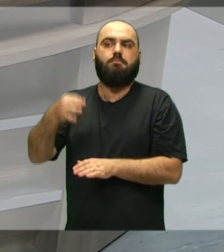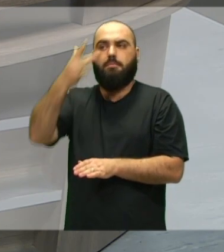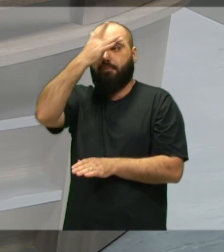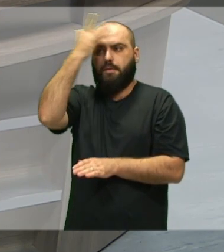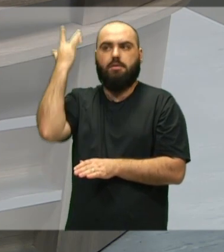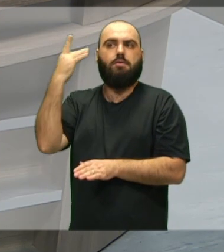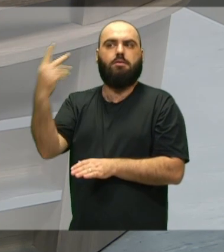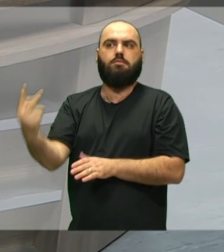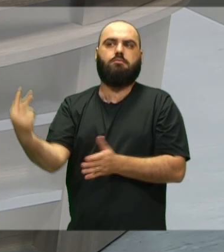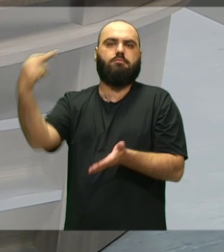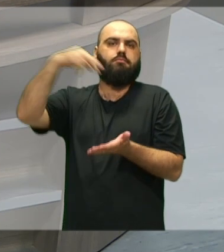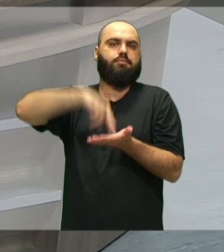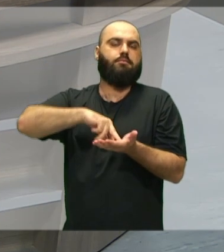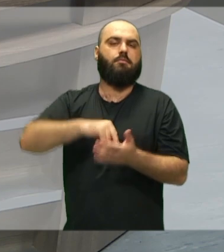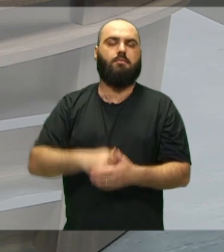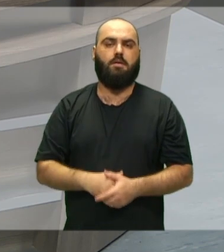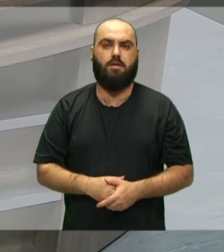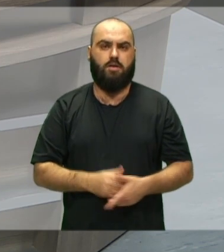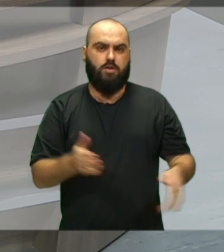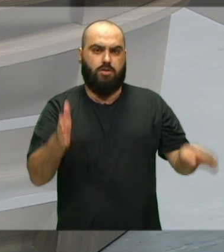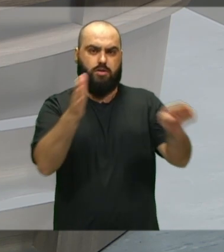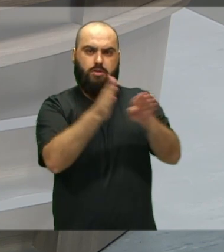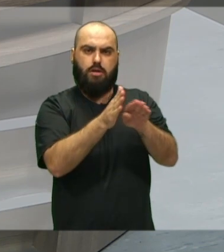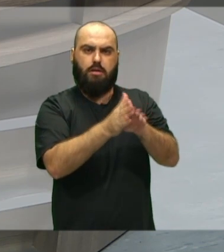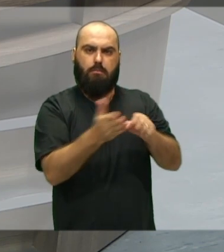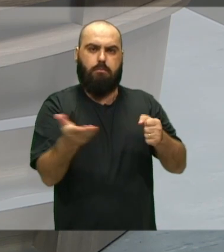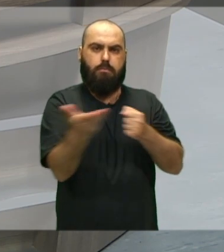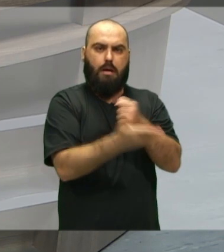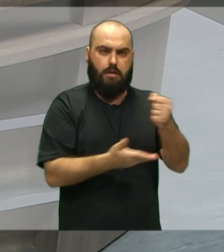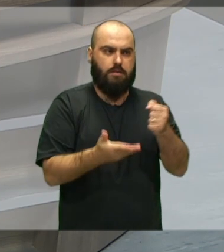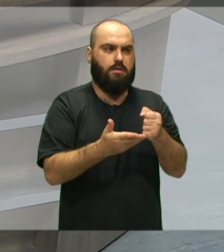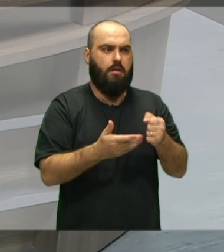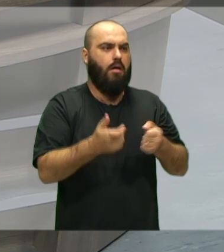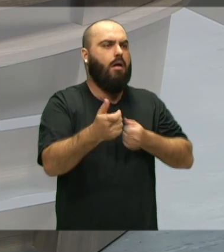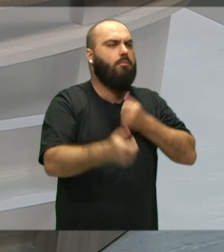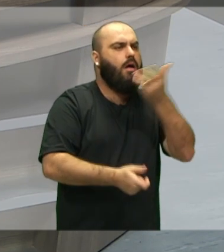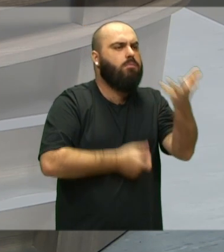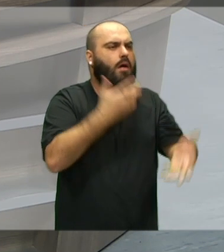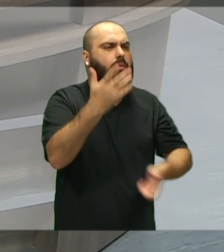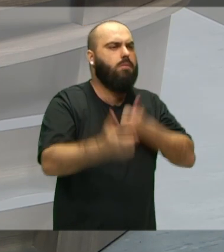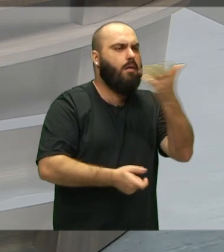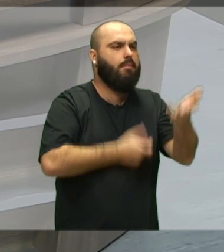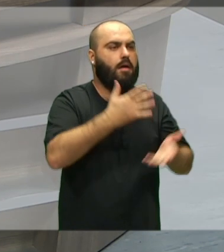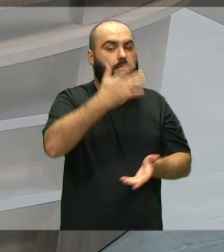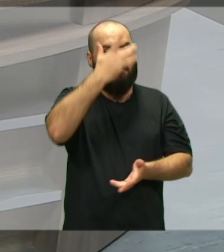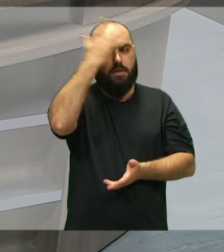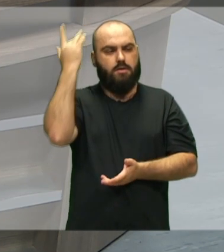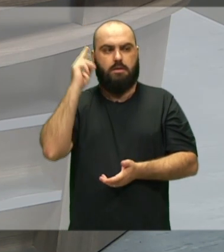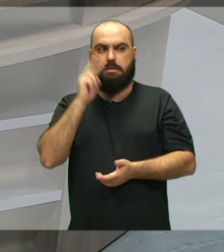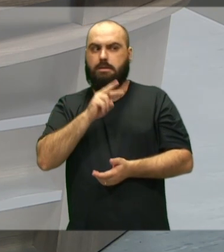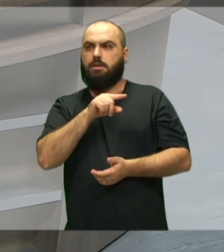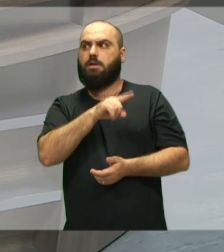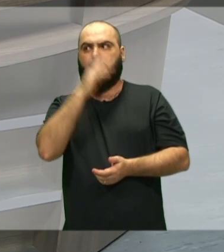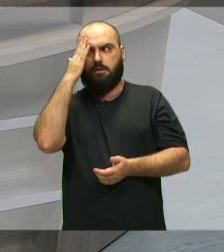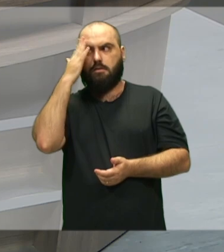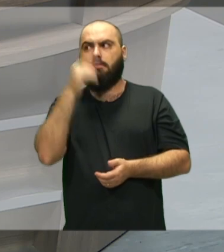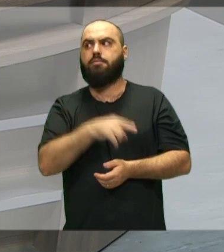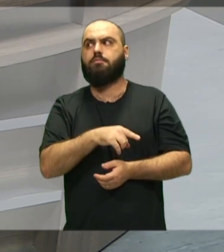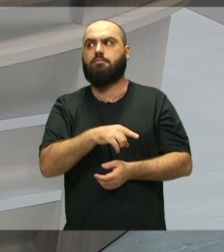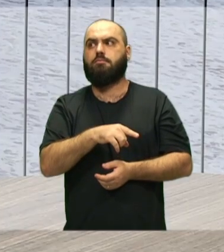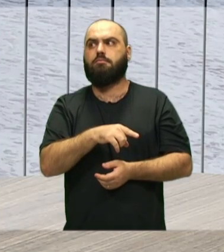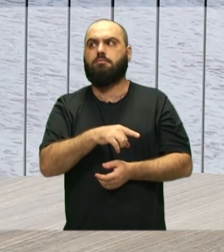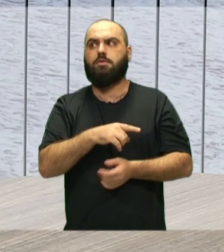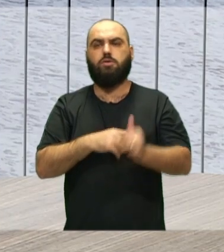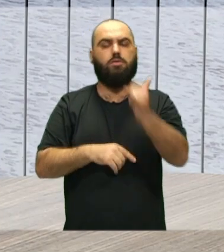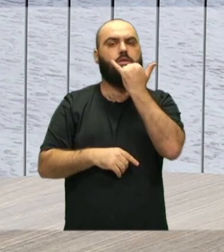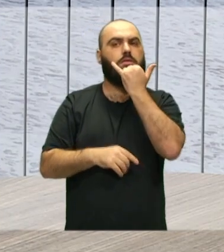Porque a partir do momento que tu chega fundamentando, a pessoa vai te ouvir melhor, a pessoa vai saber que tu entende. E não é qualquer justificativa que tu leva